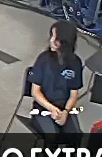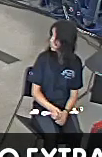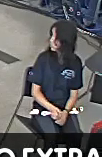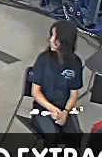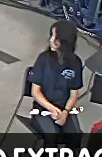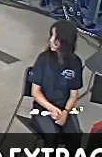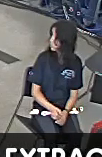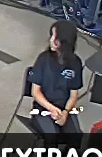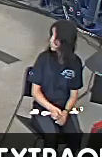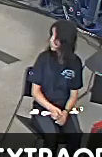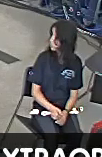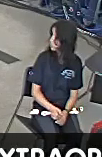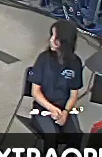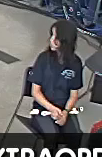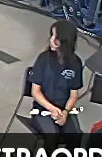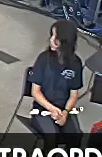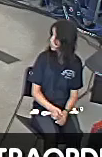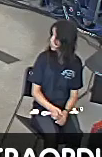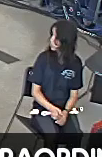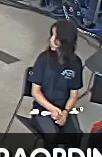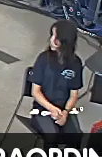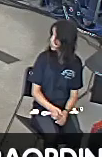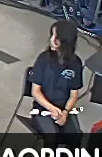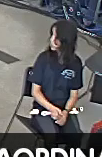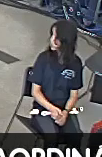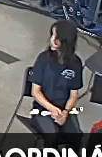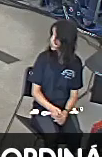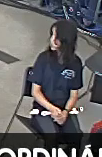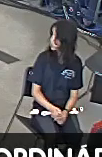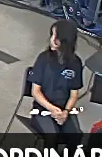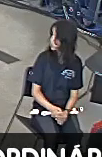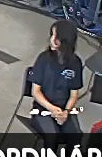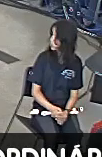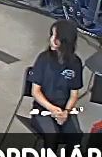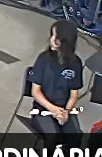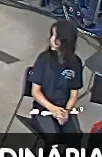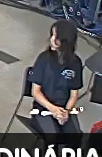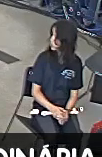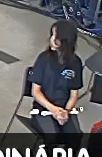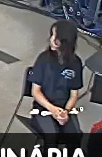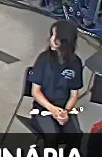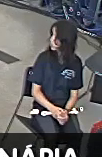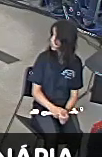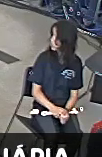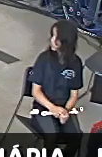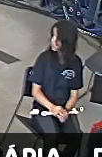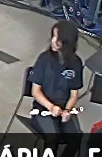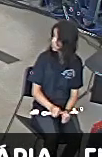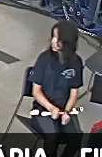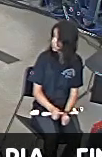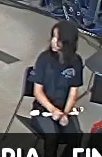esta congratulação oferecida às nossas irmãs. Minha saudação e abraço à